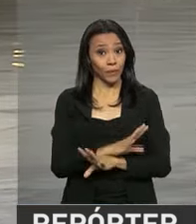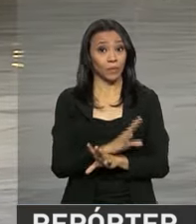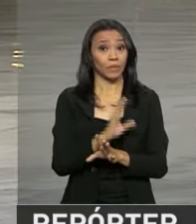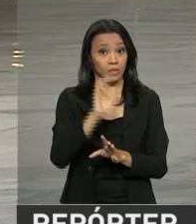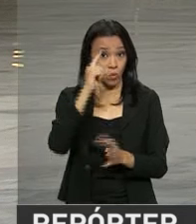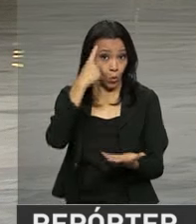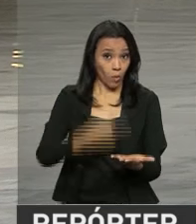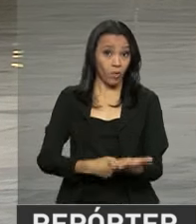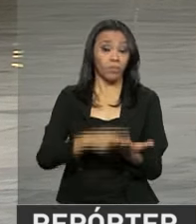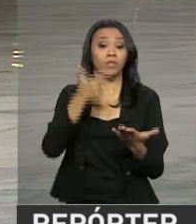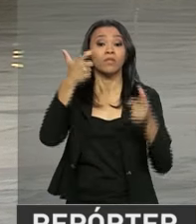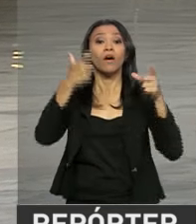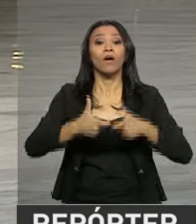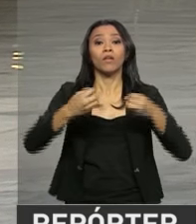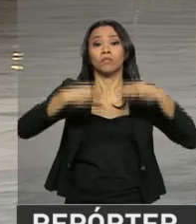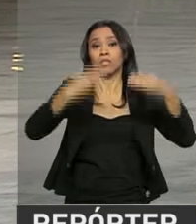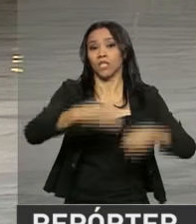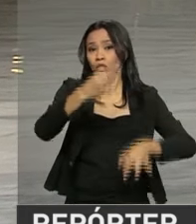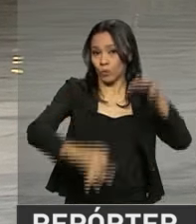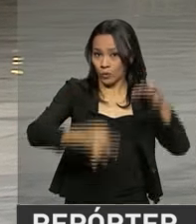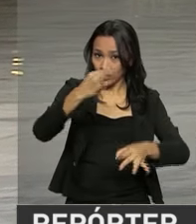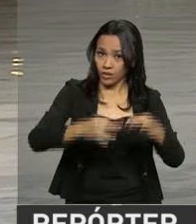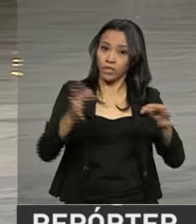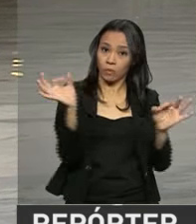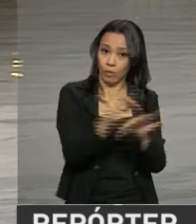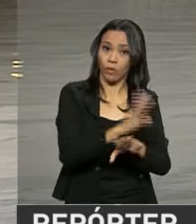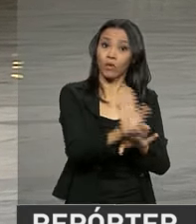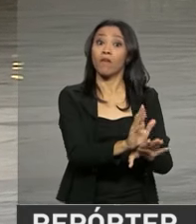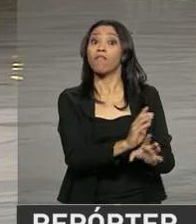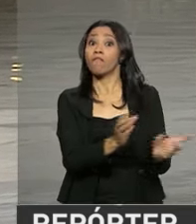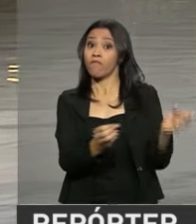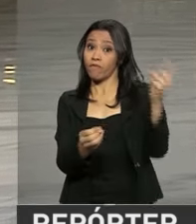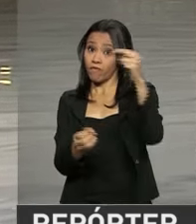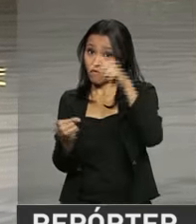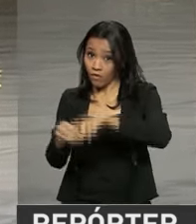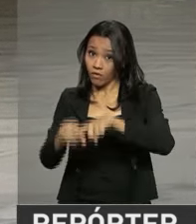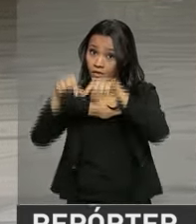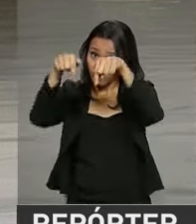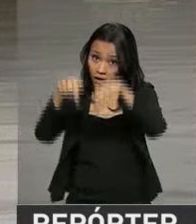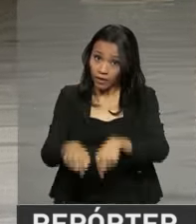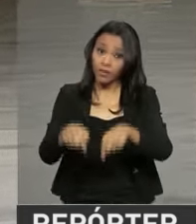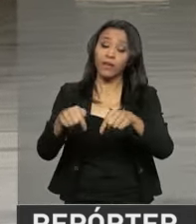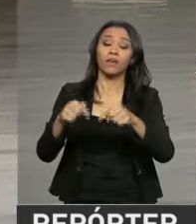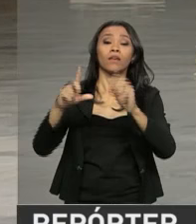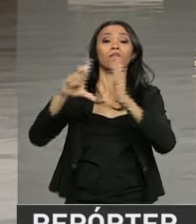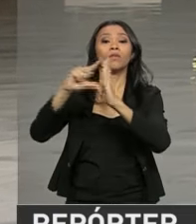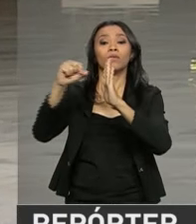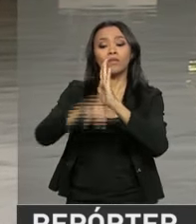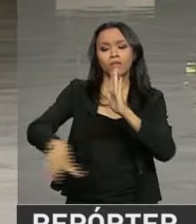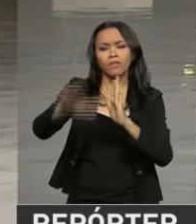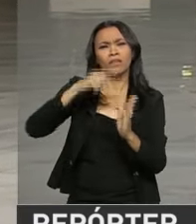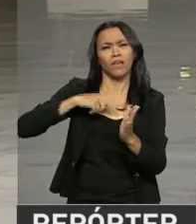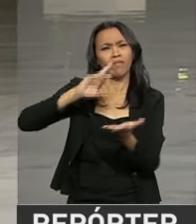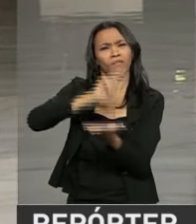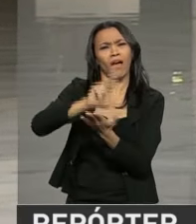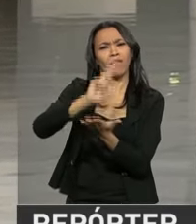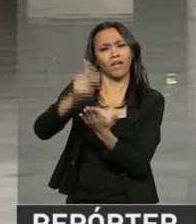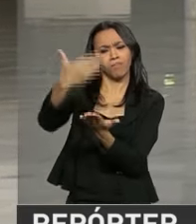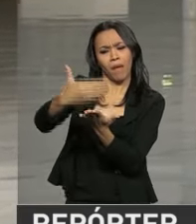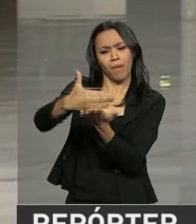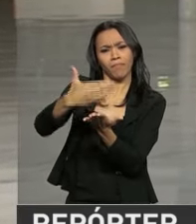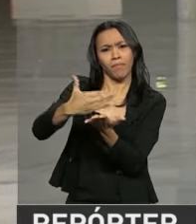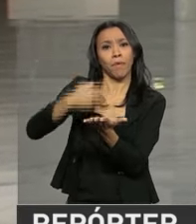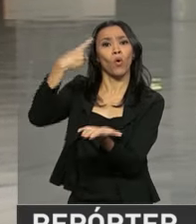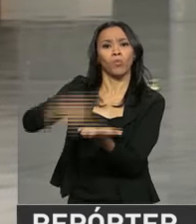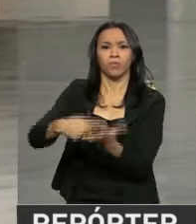no Ministério da Justiça, o presidente da República interino, Michel Temer, vem aqui para o Palácio do Planalto e tem uma série de compromissos agora pela manhã. Daqui